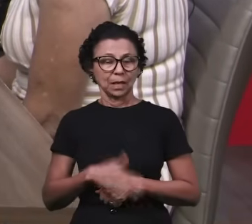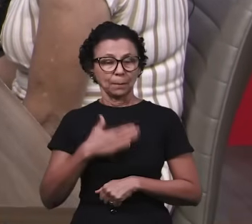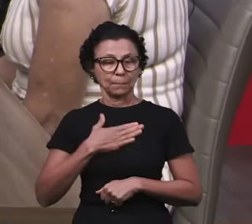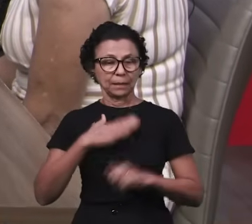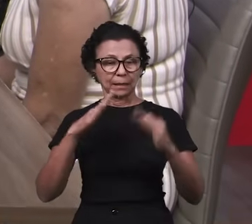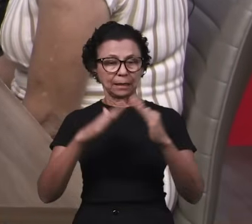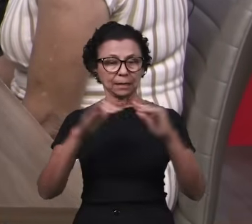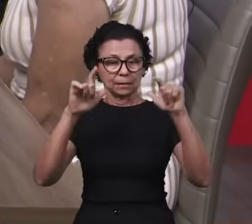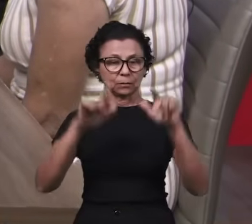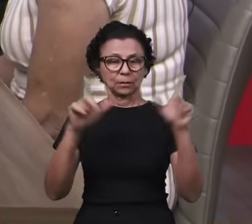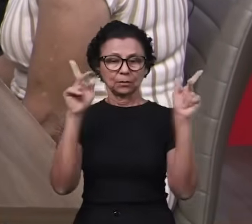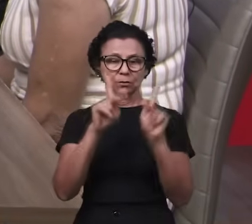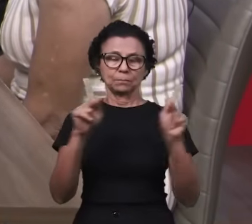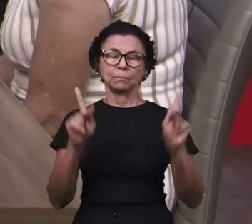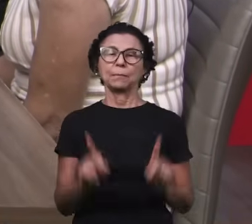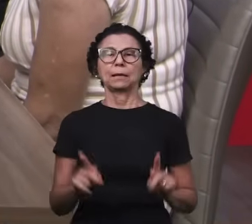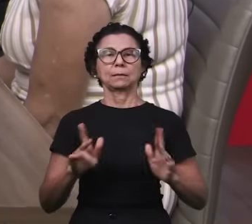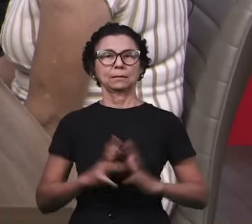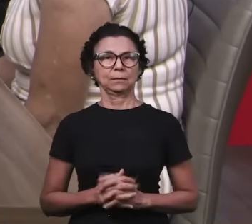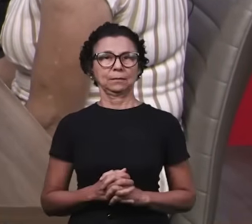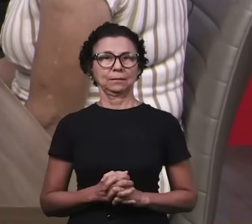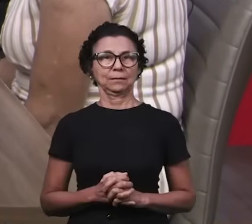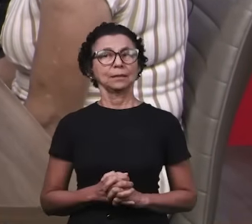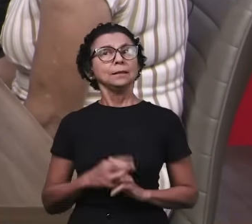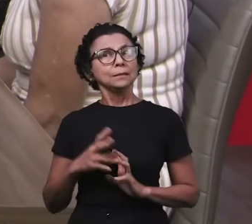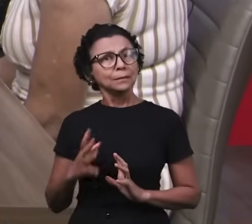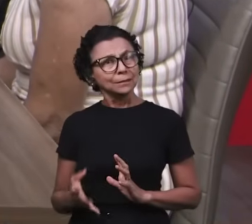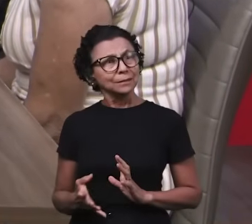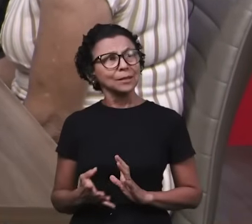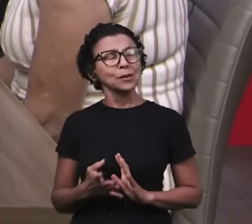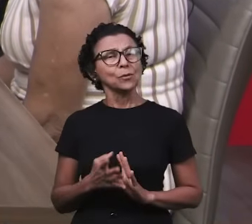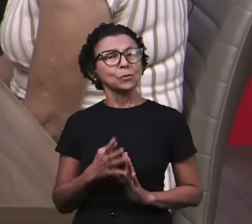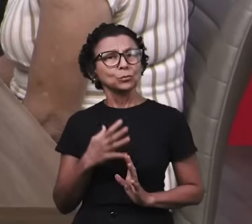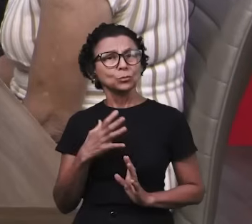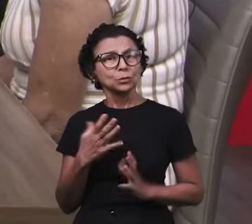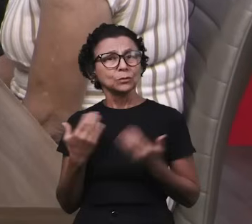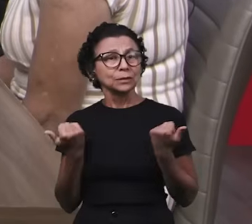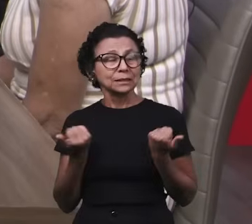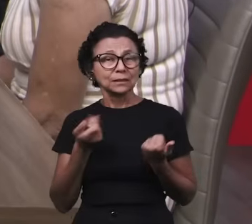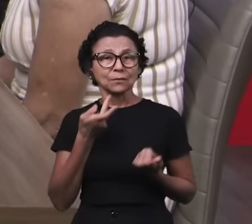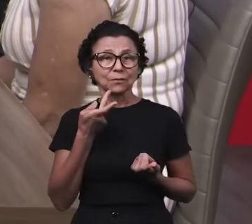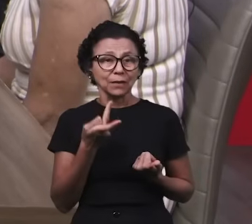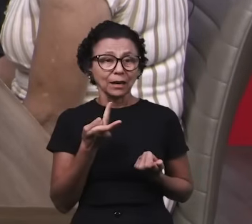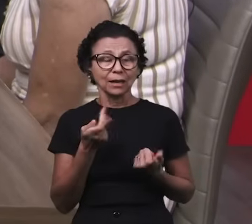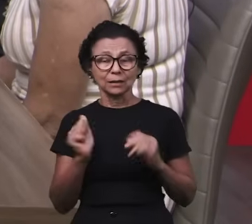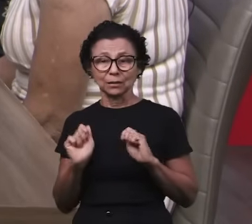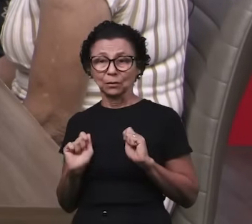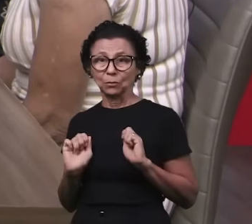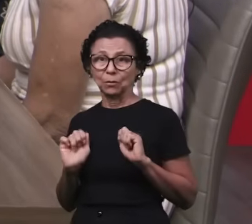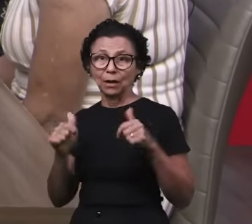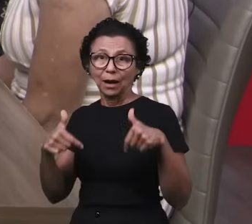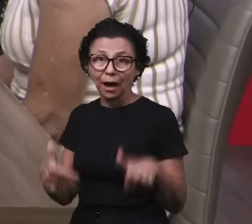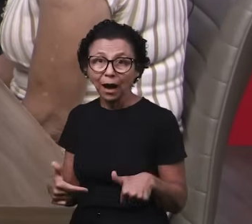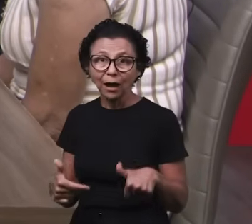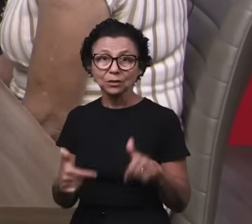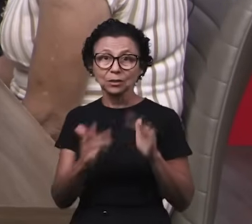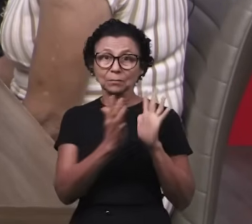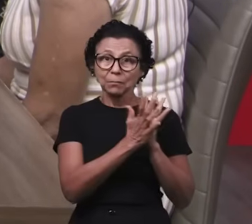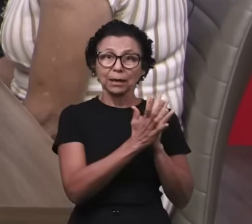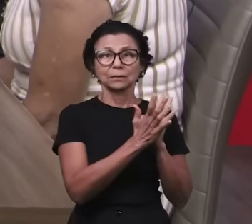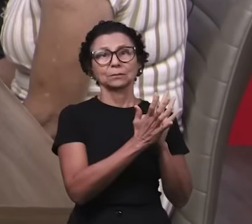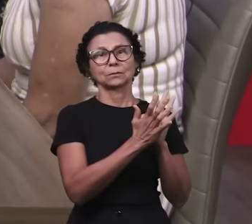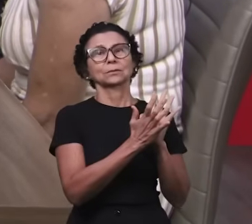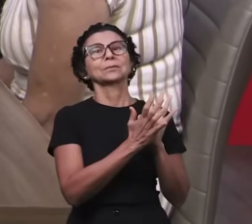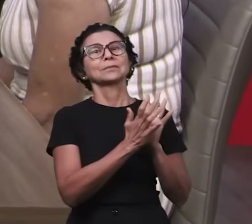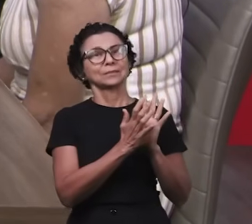Então, o modo como a gente fala tem impacto, mas aquilo que você faz tem um impacto muito maior. Antônio, você vê isso